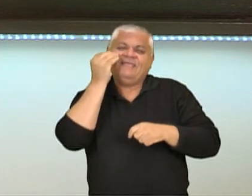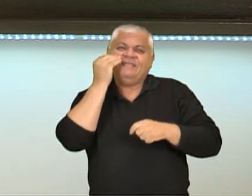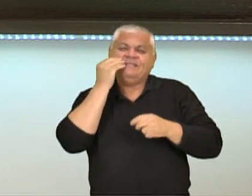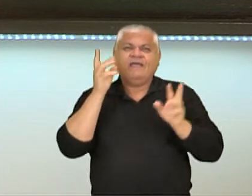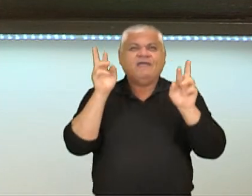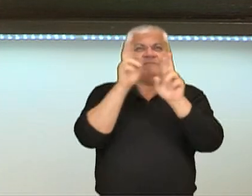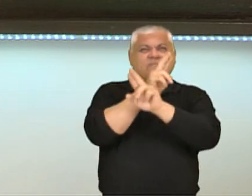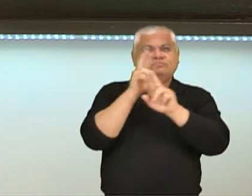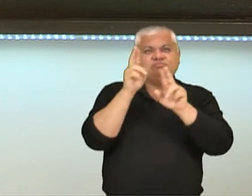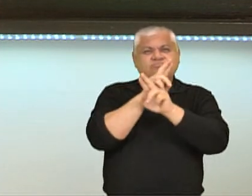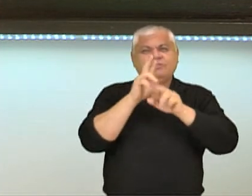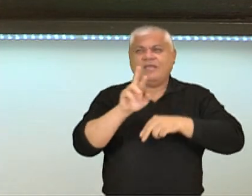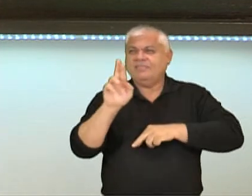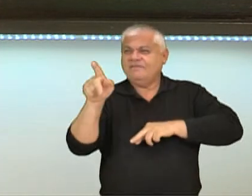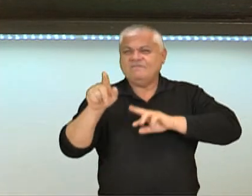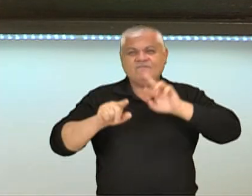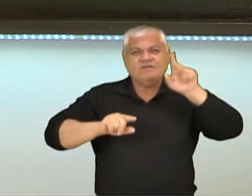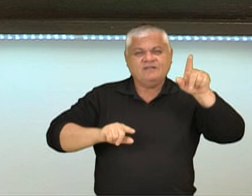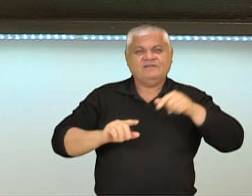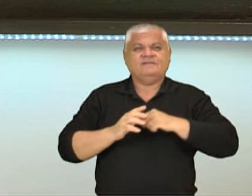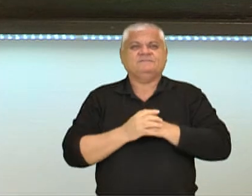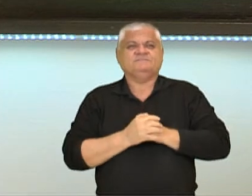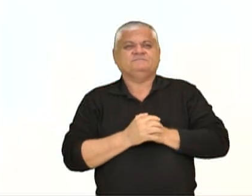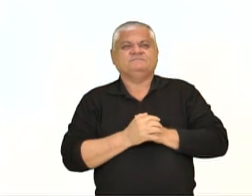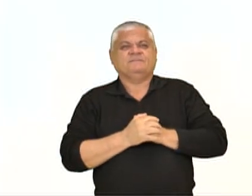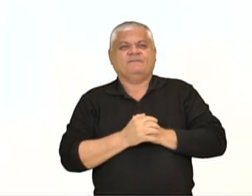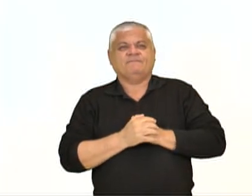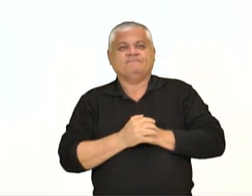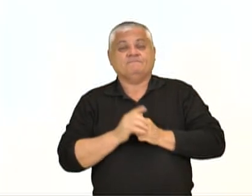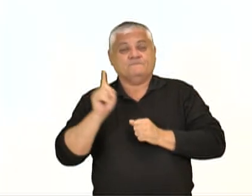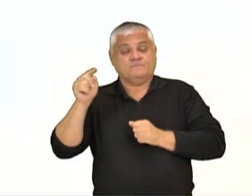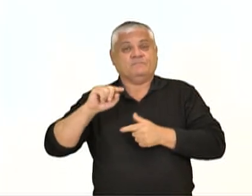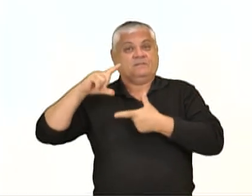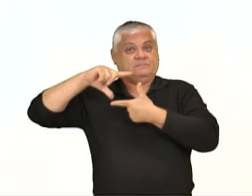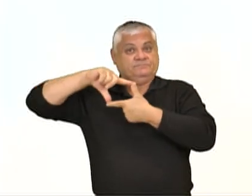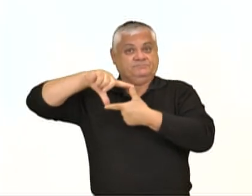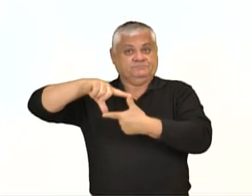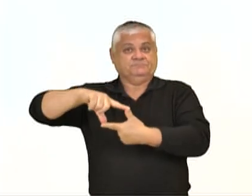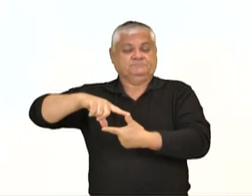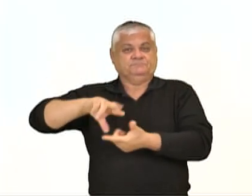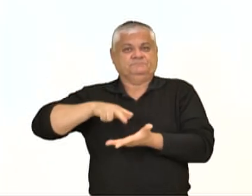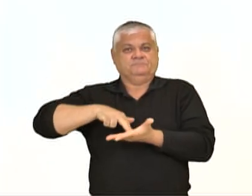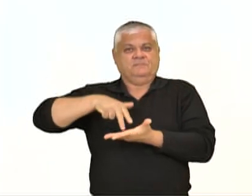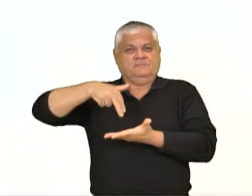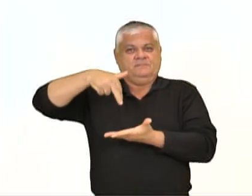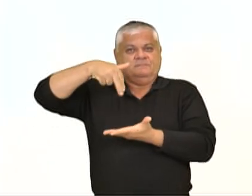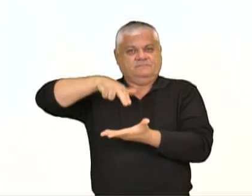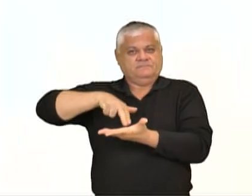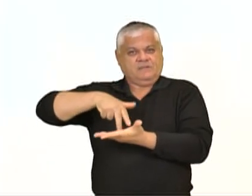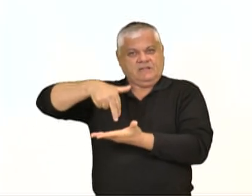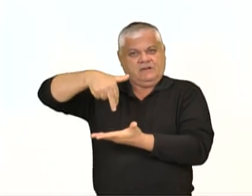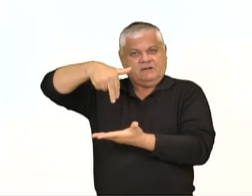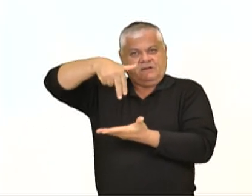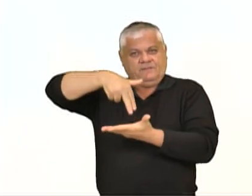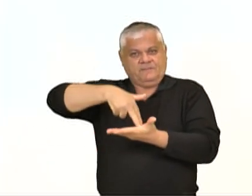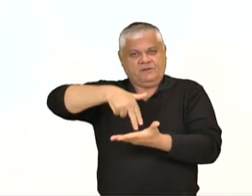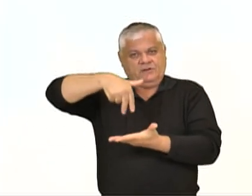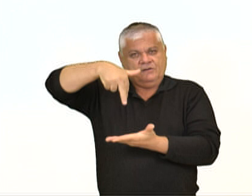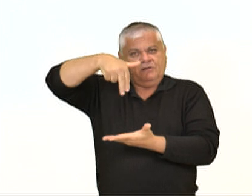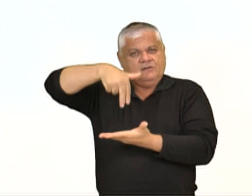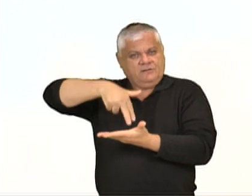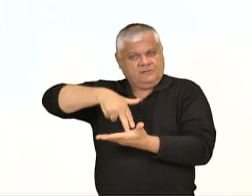associação e também a diferença entre elas. Então, o estilo clássico, né, aqui representado pelo balé